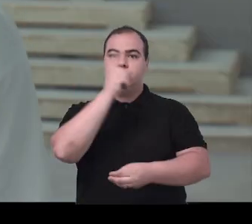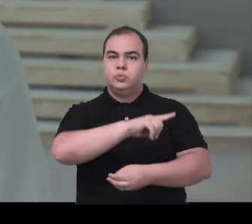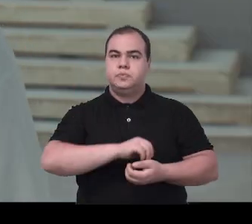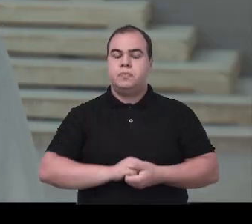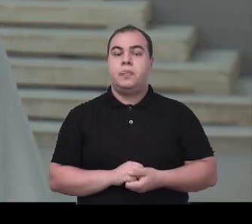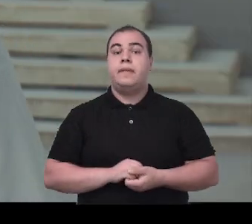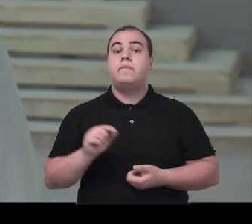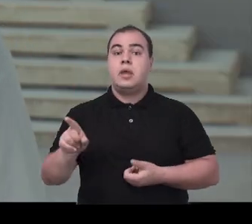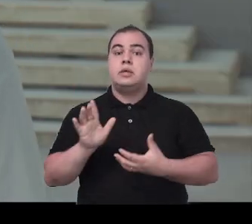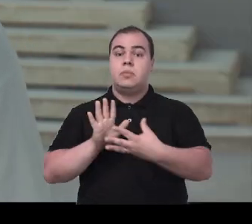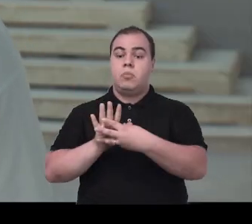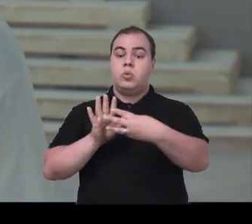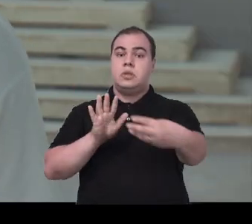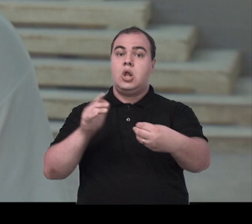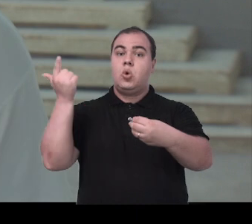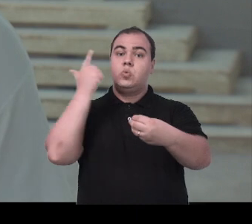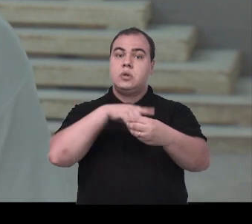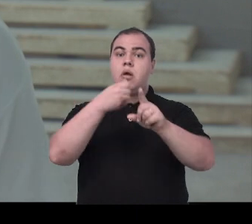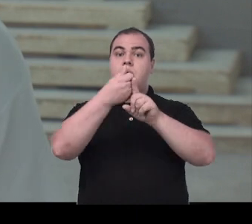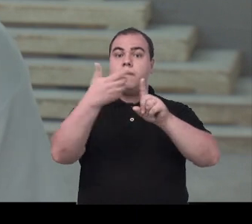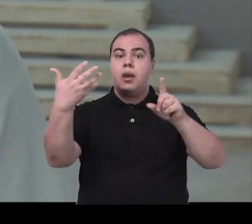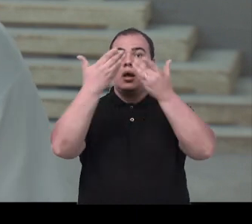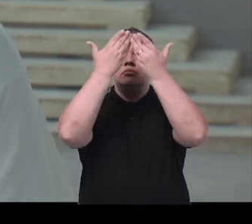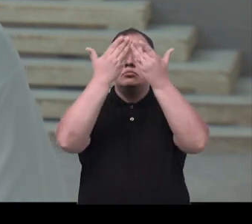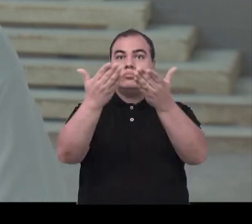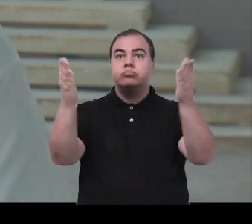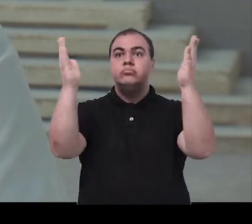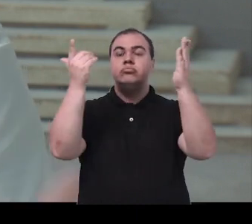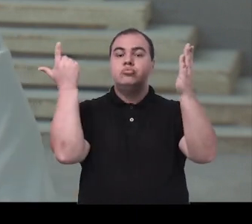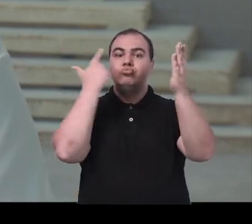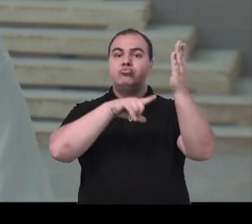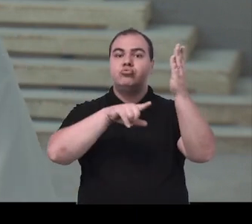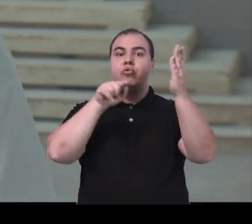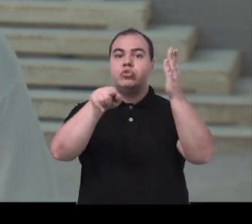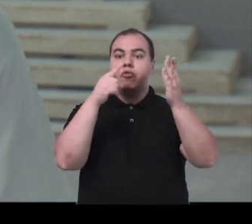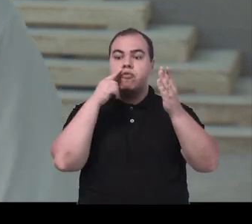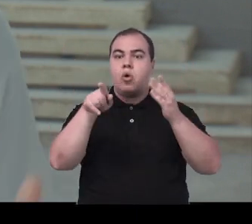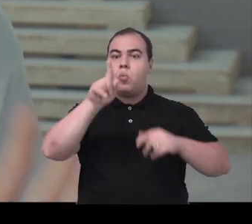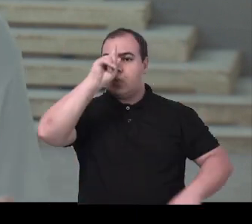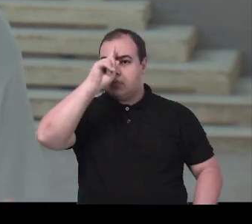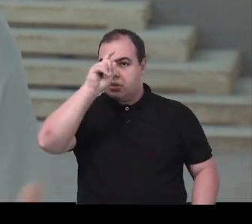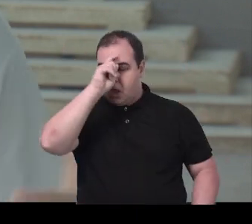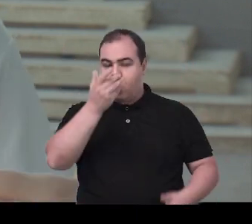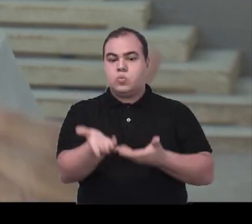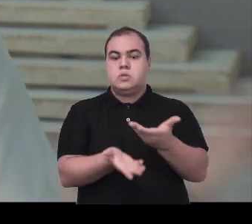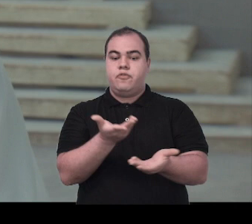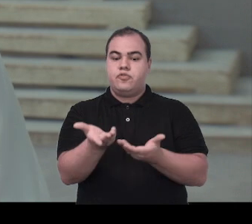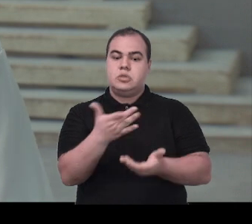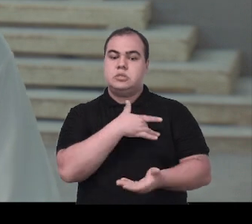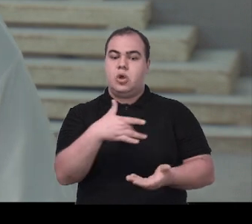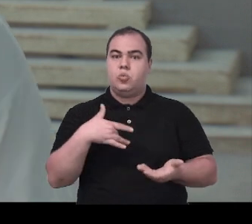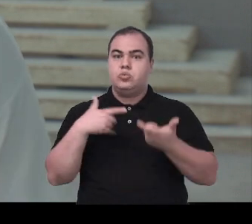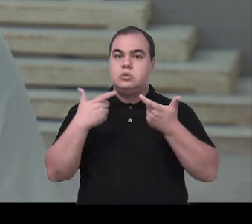esse outro modelo, né, que foi sendo ampliado e é onde a reforma psiquiátrica aposta, substitui o hospital por serviços